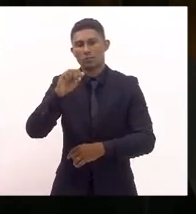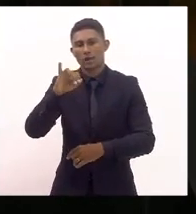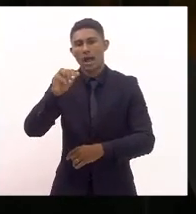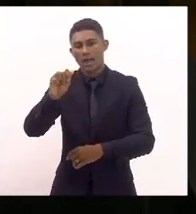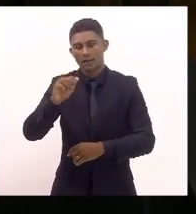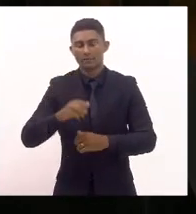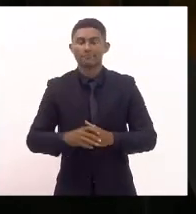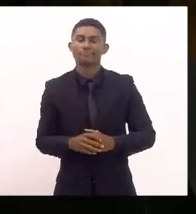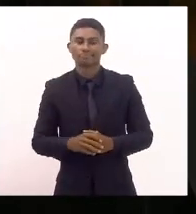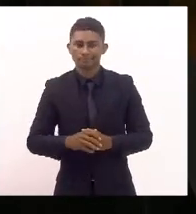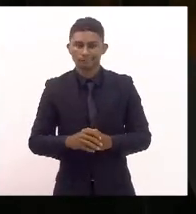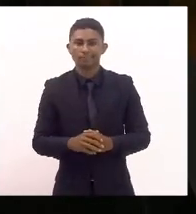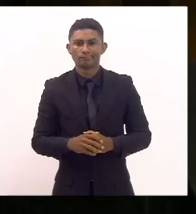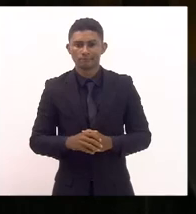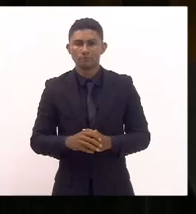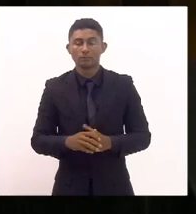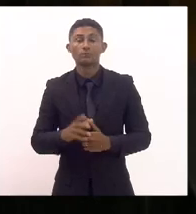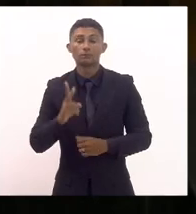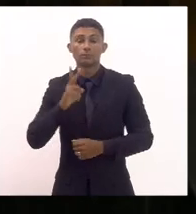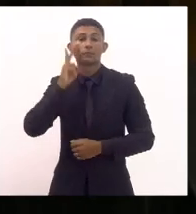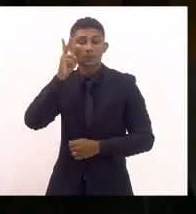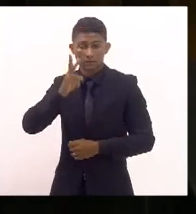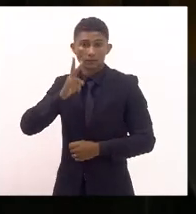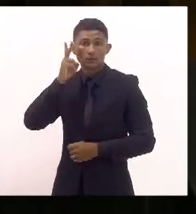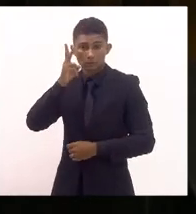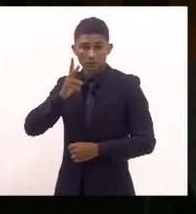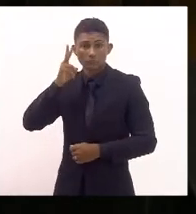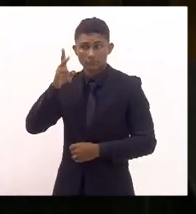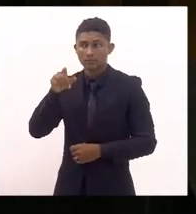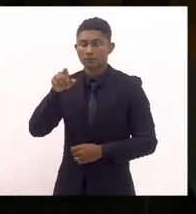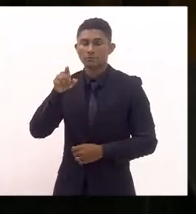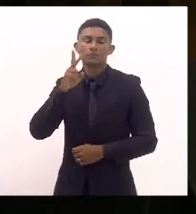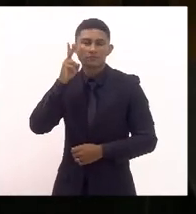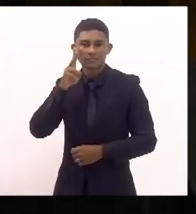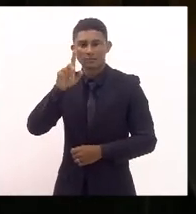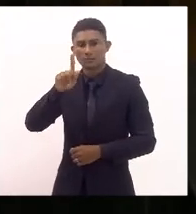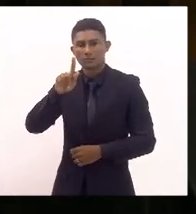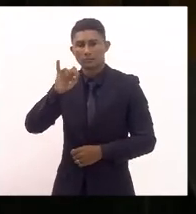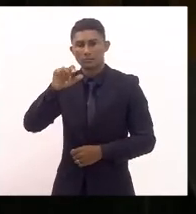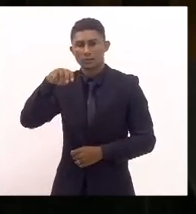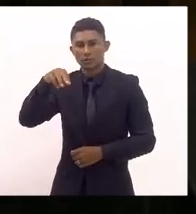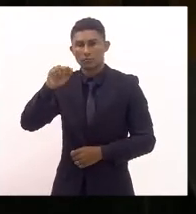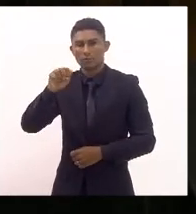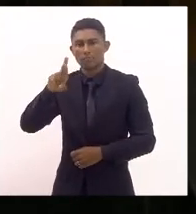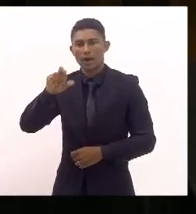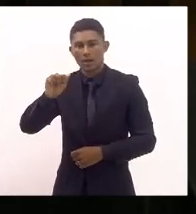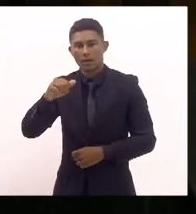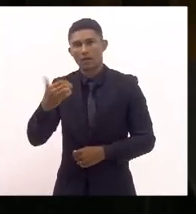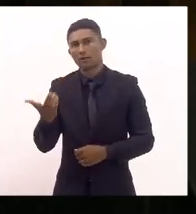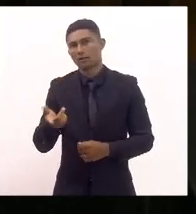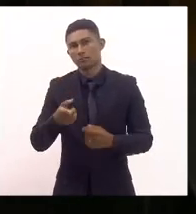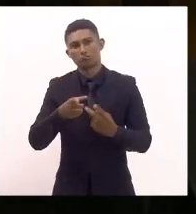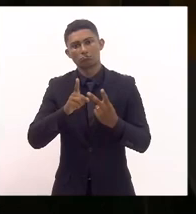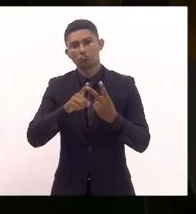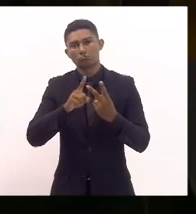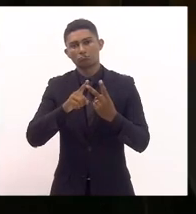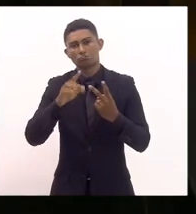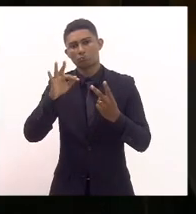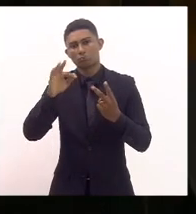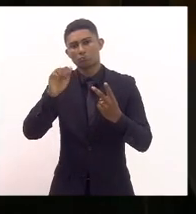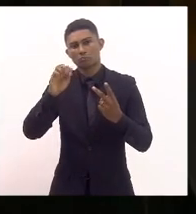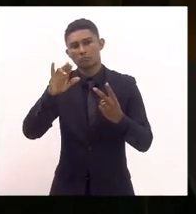é aonde os vereadores a vereadora Gilmara os vereadores Oi